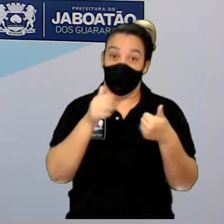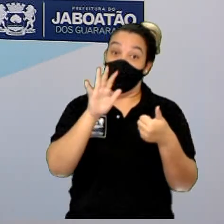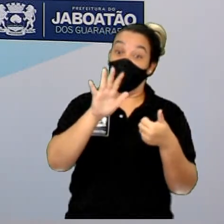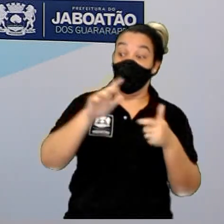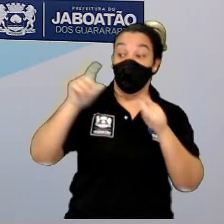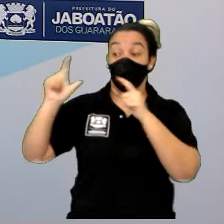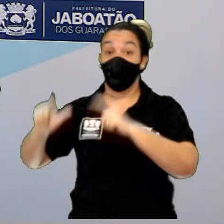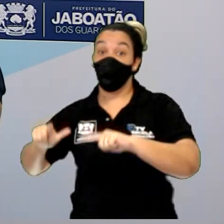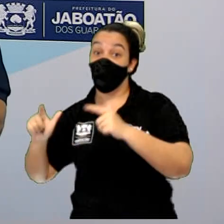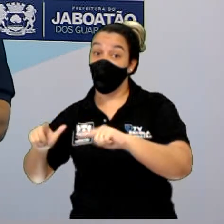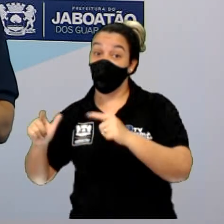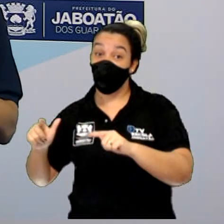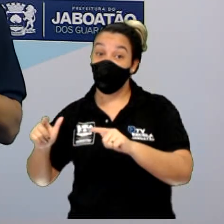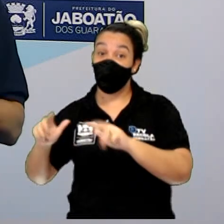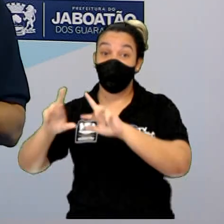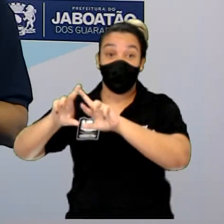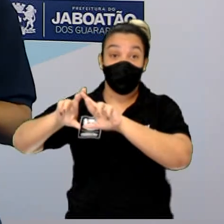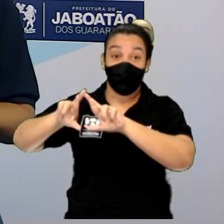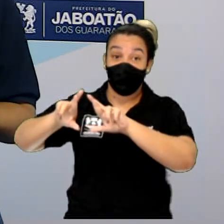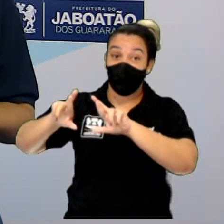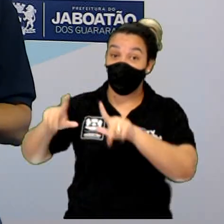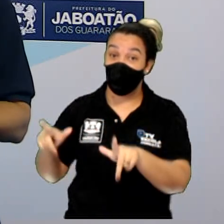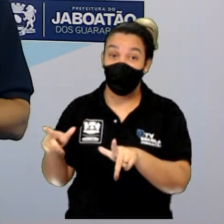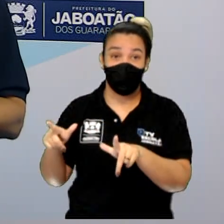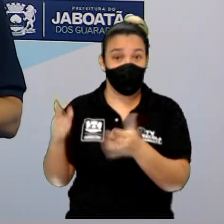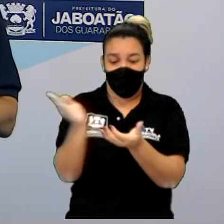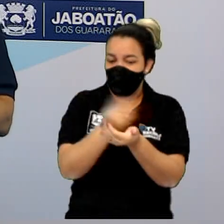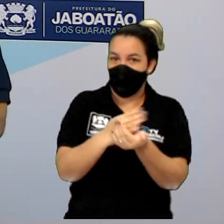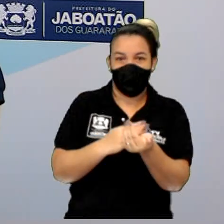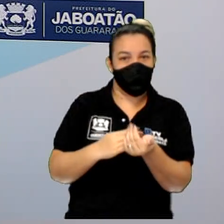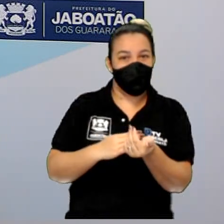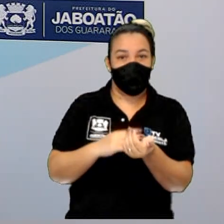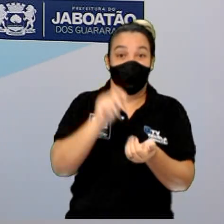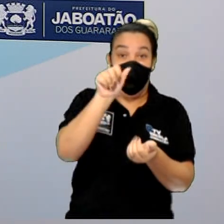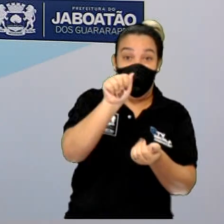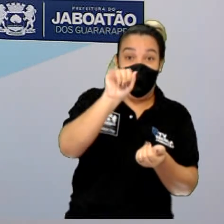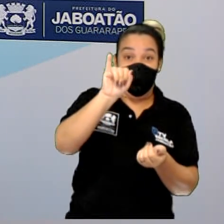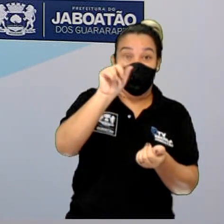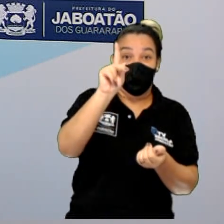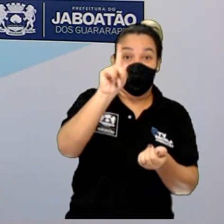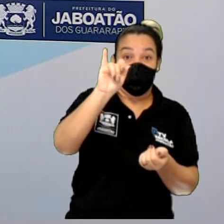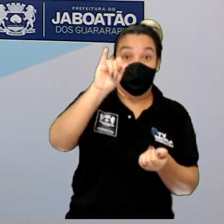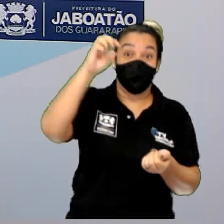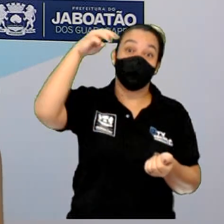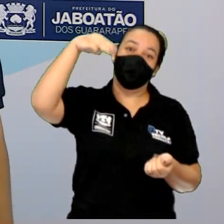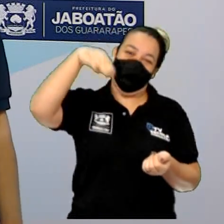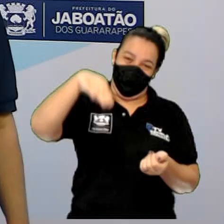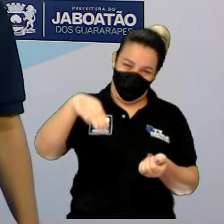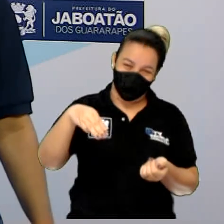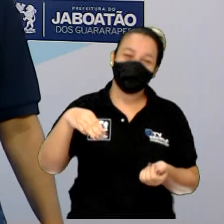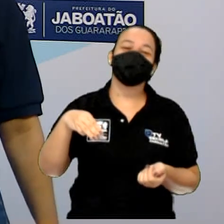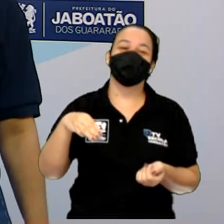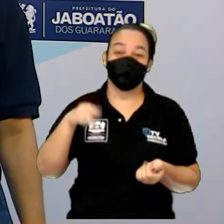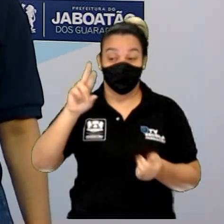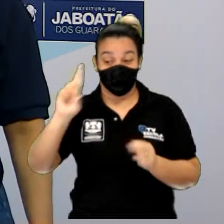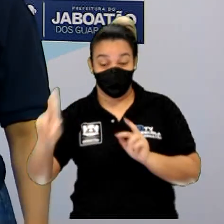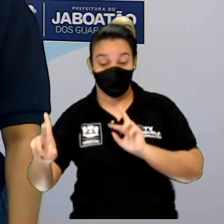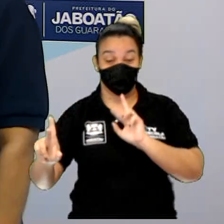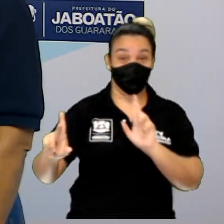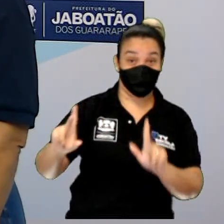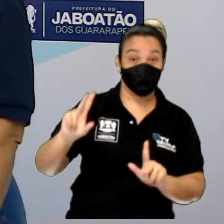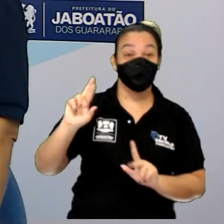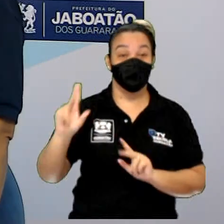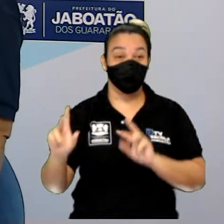regiões brasileiras, melhor dizendo, não é macaxeira, é aipim, e outros falam ainda mandioca. É um